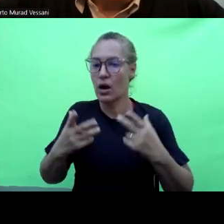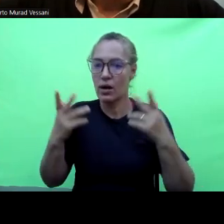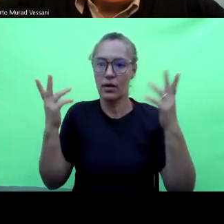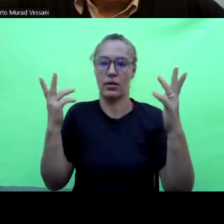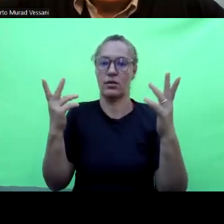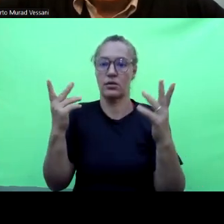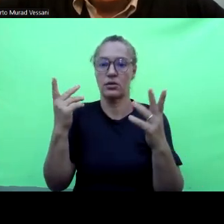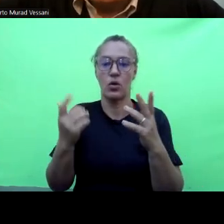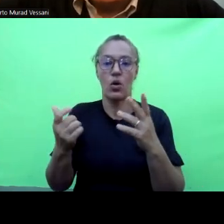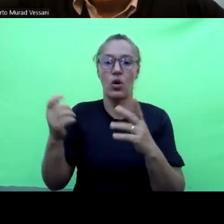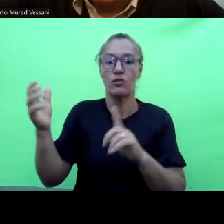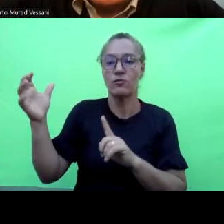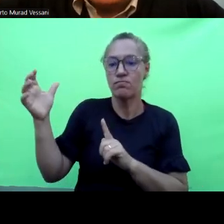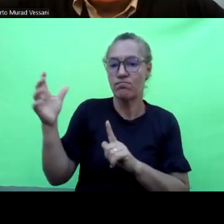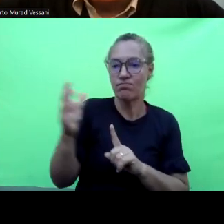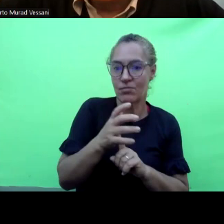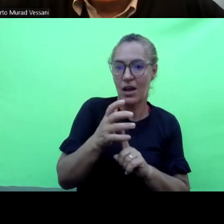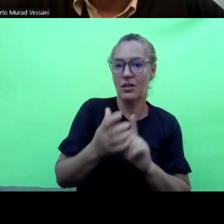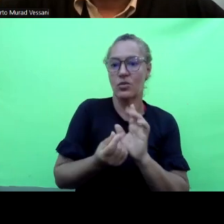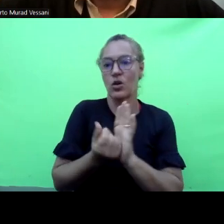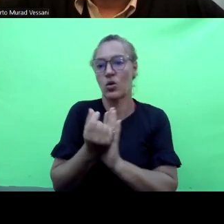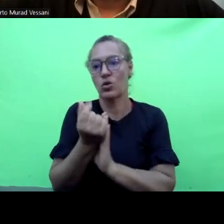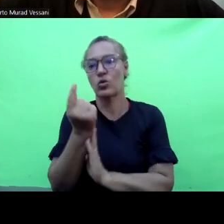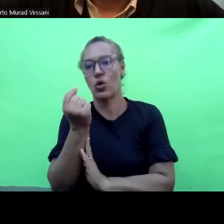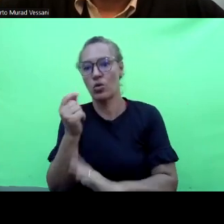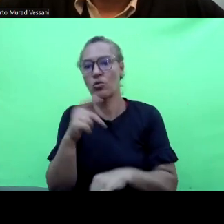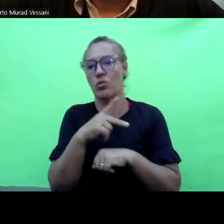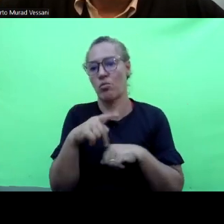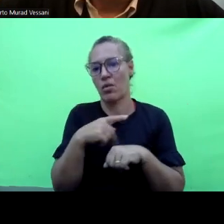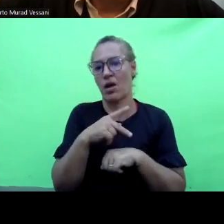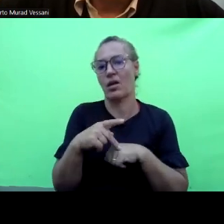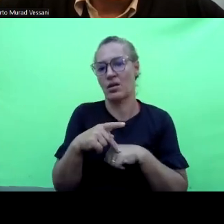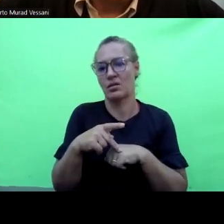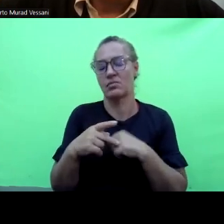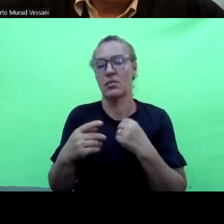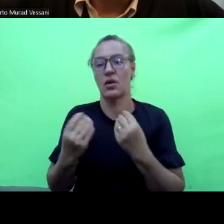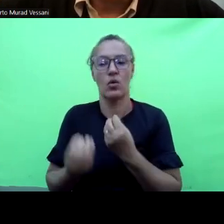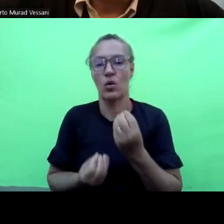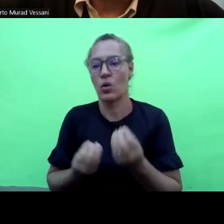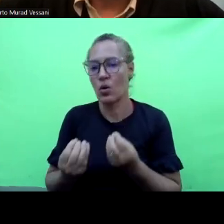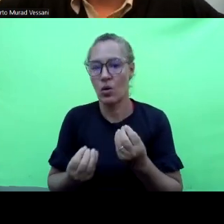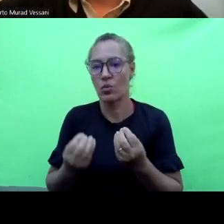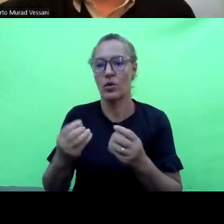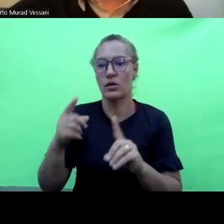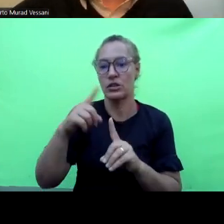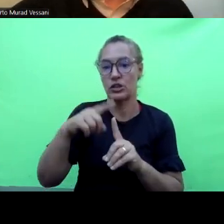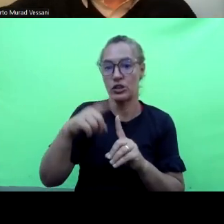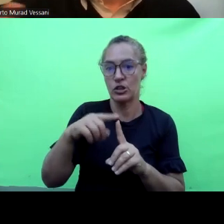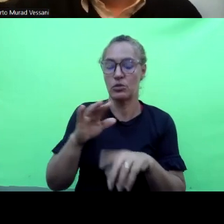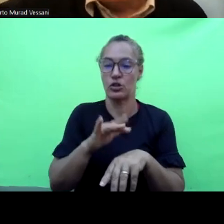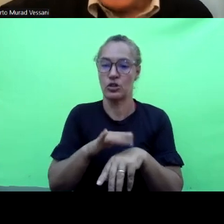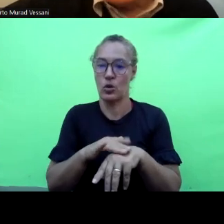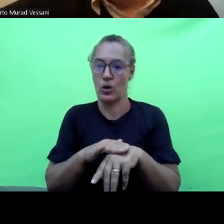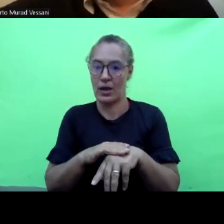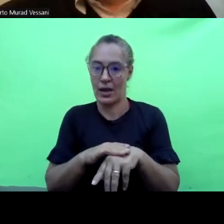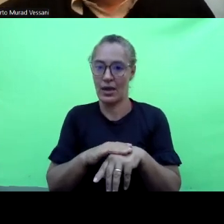isso tem impacto econômico para o país, né? Com esse tipo de doença, especialmente